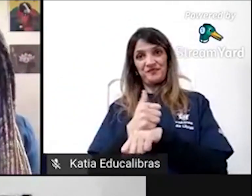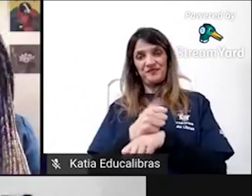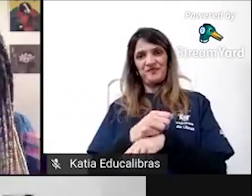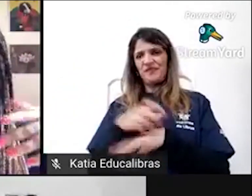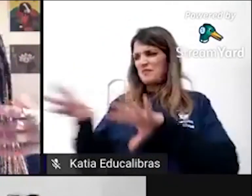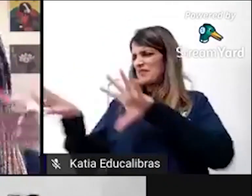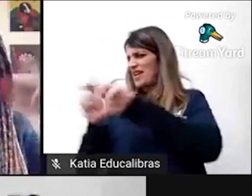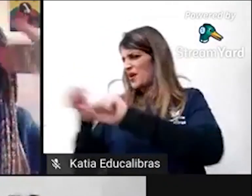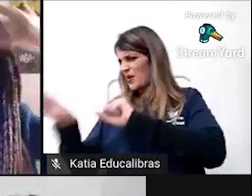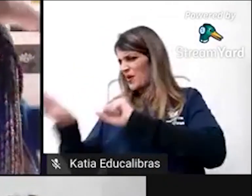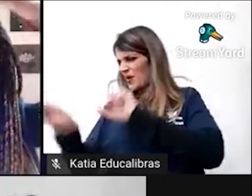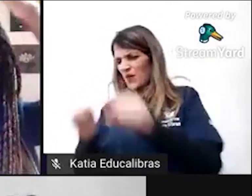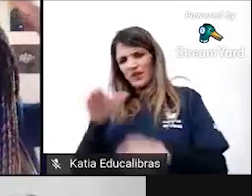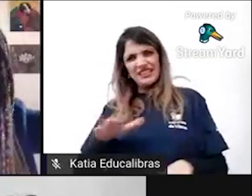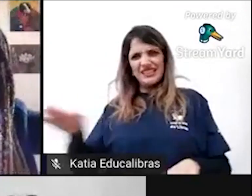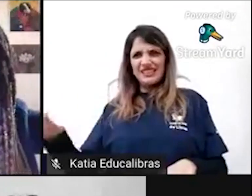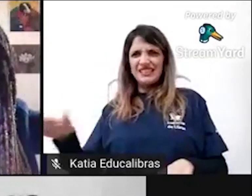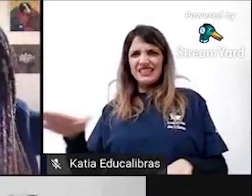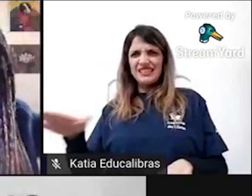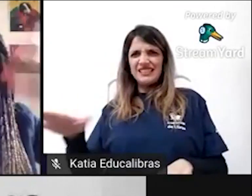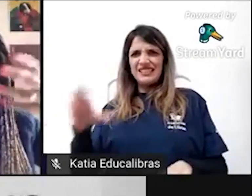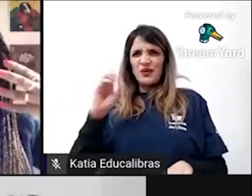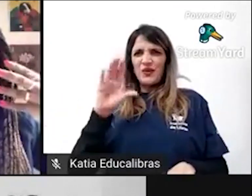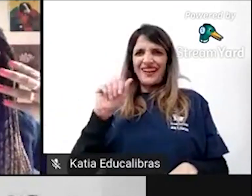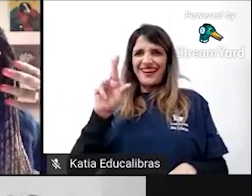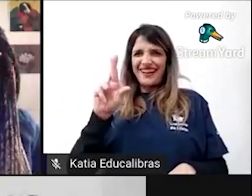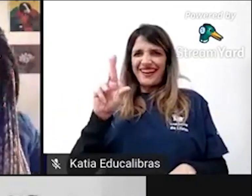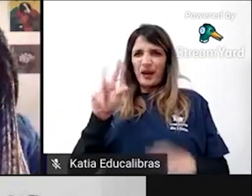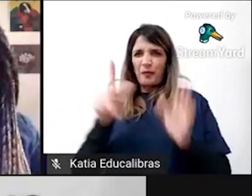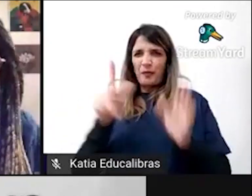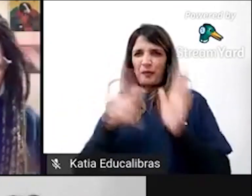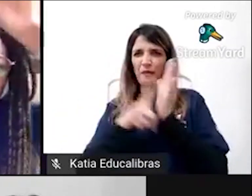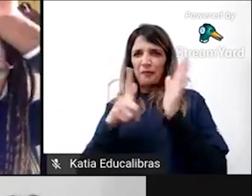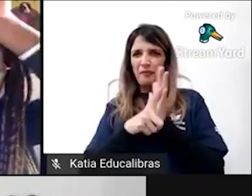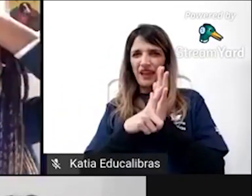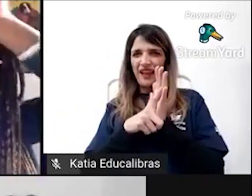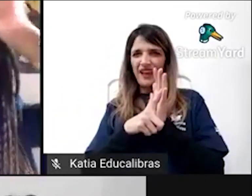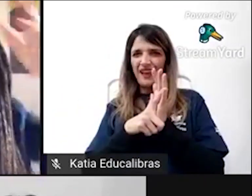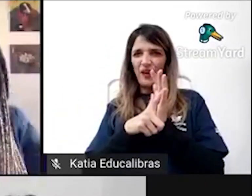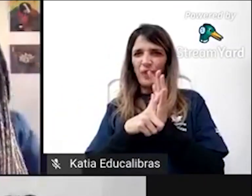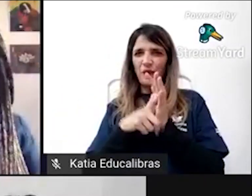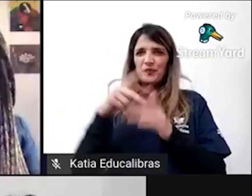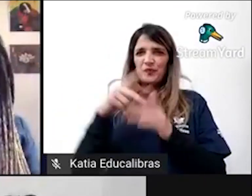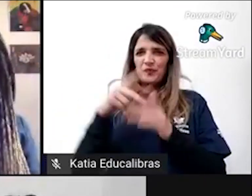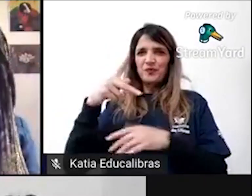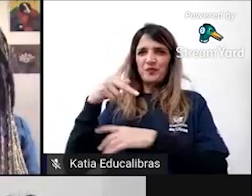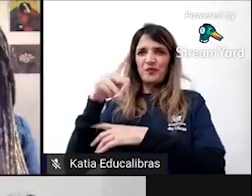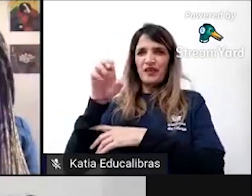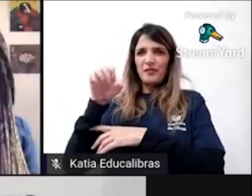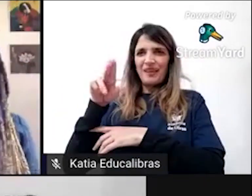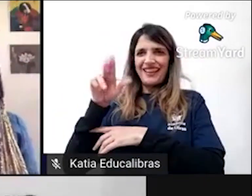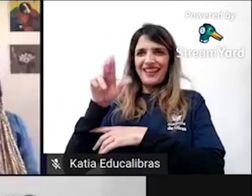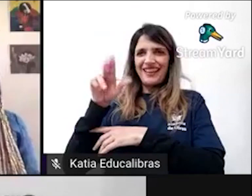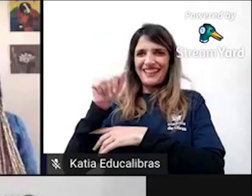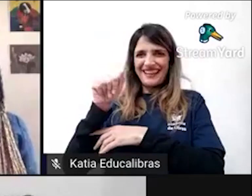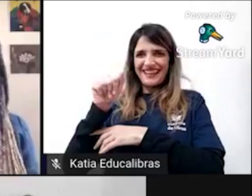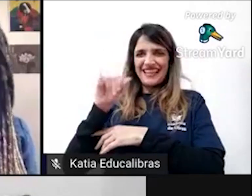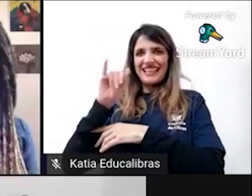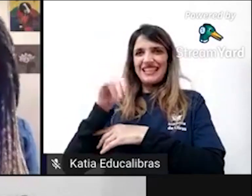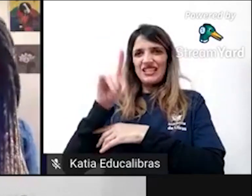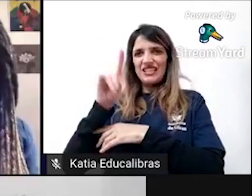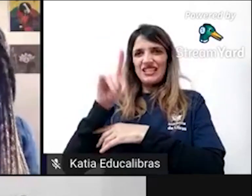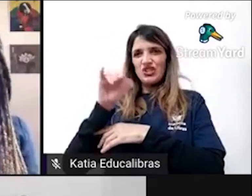meninos, pegou um cocar de papel. Aí colocou pena, né? E colocou índio,